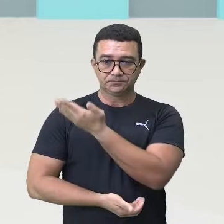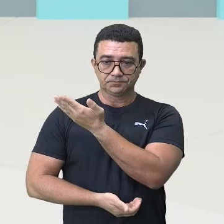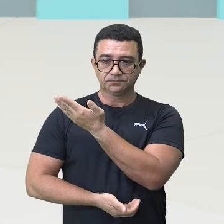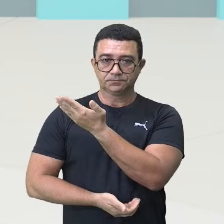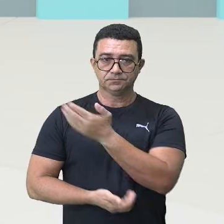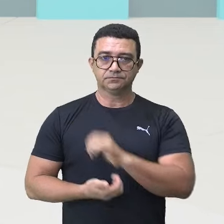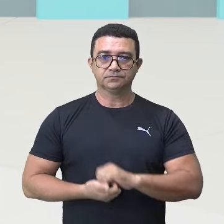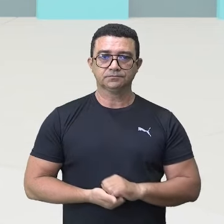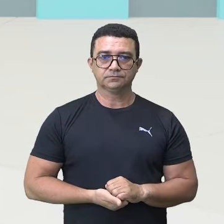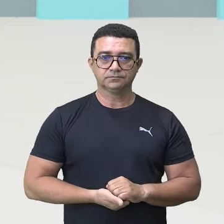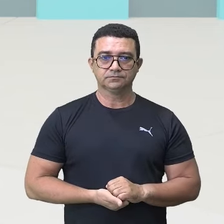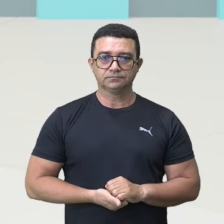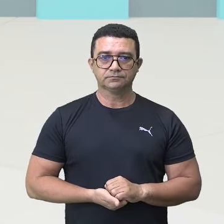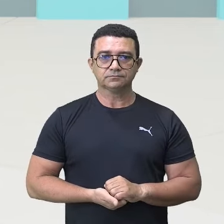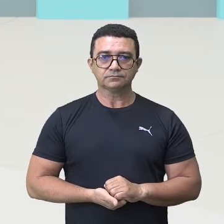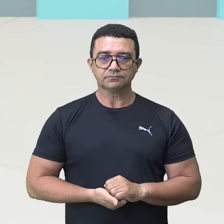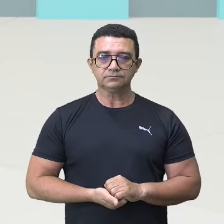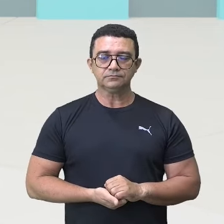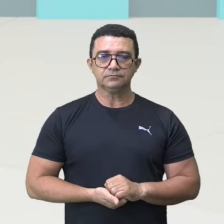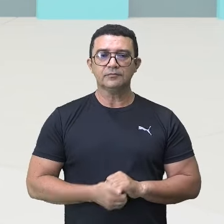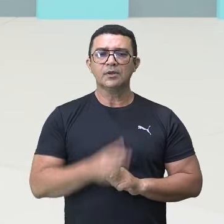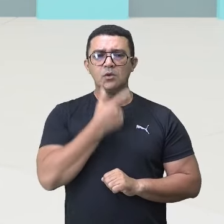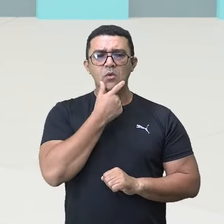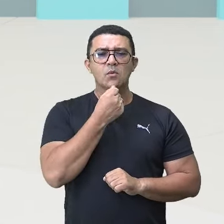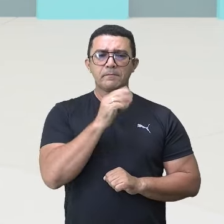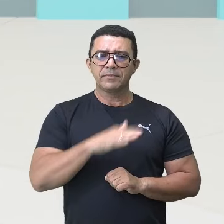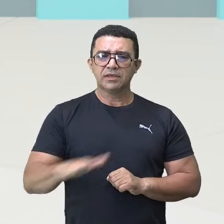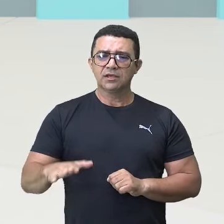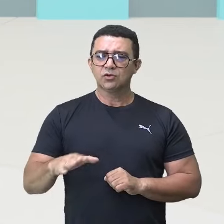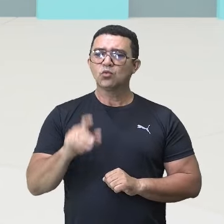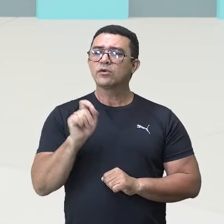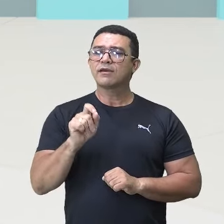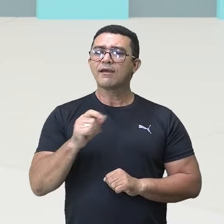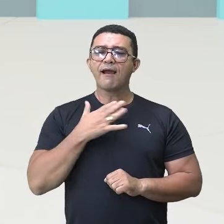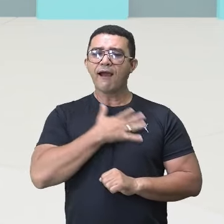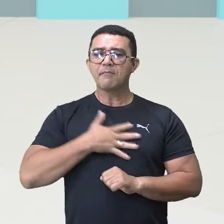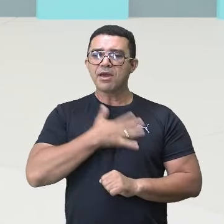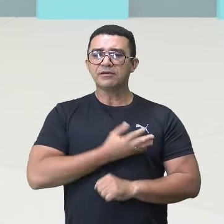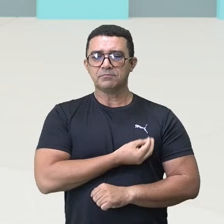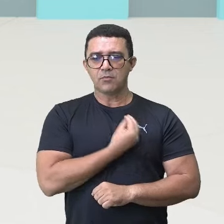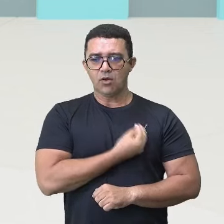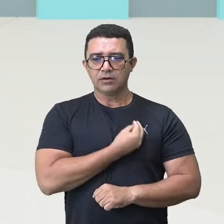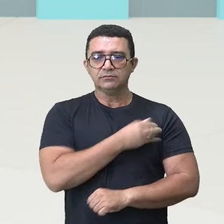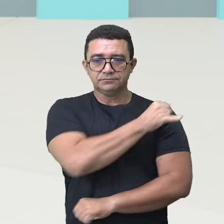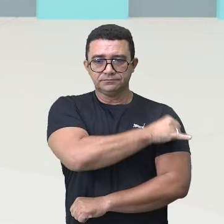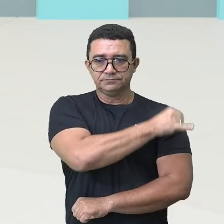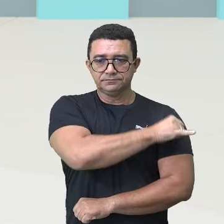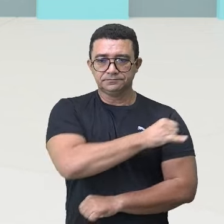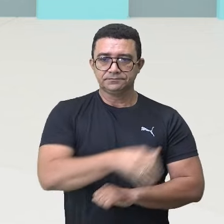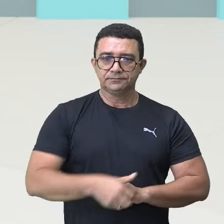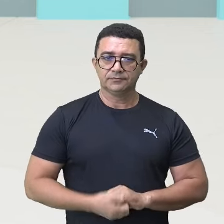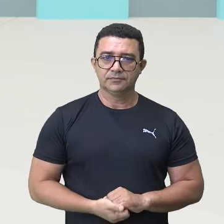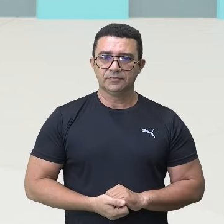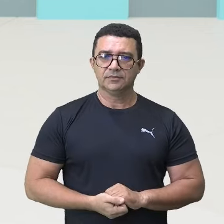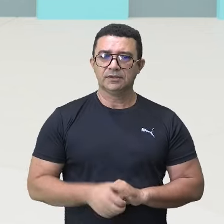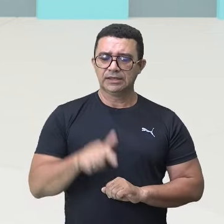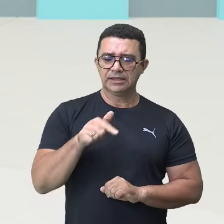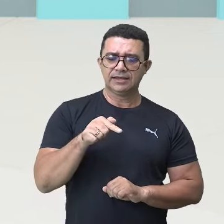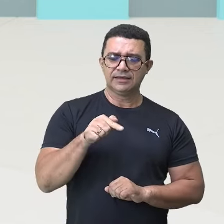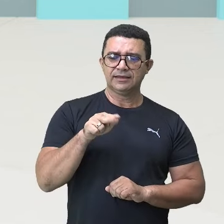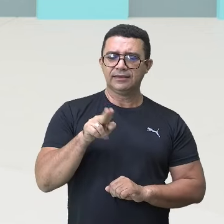repetir as frases para entender a lógica o menino que amei mora no Rio de Janeiro beleza esse que